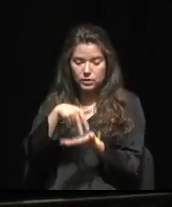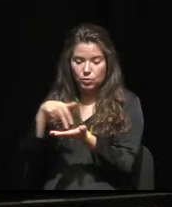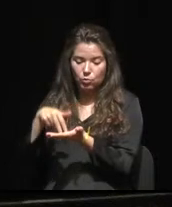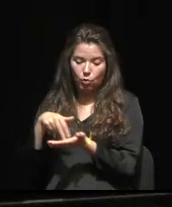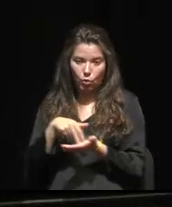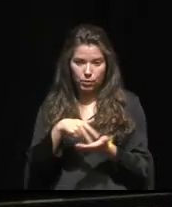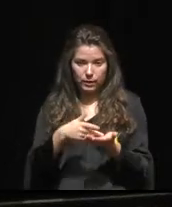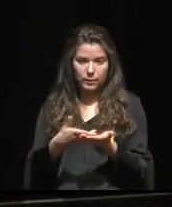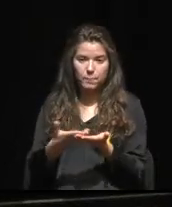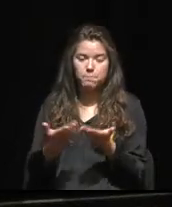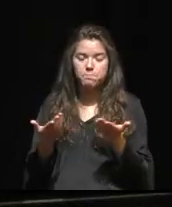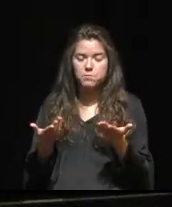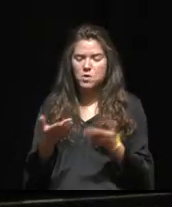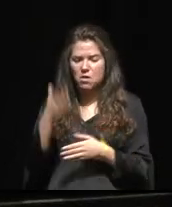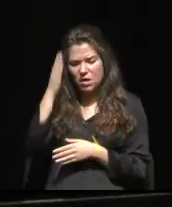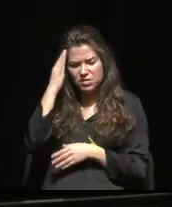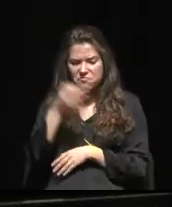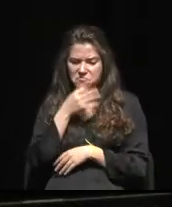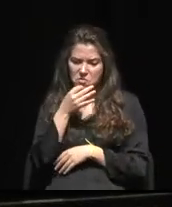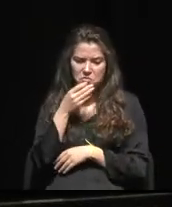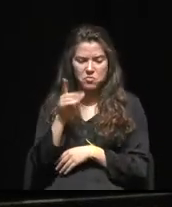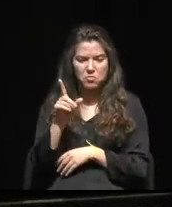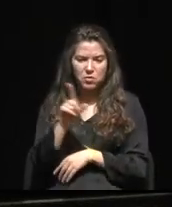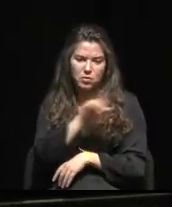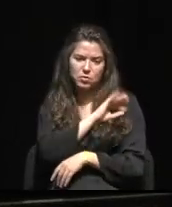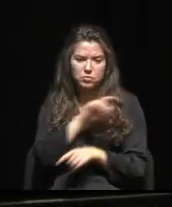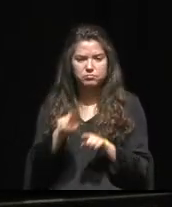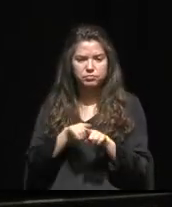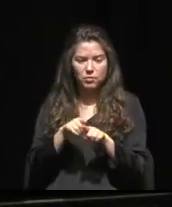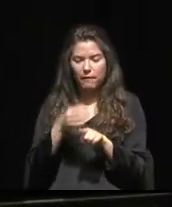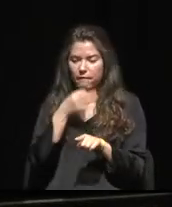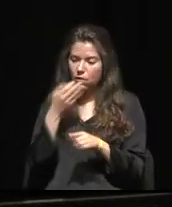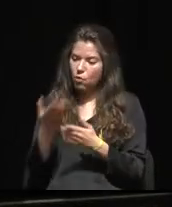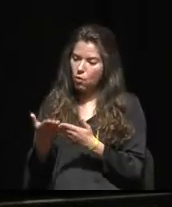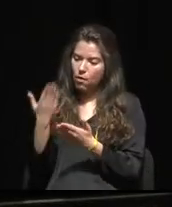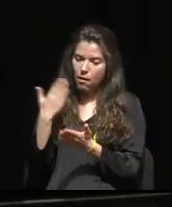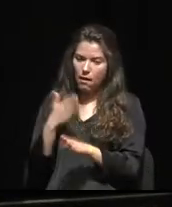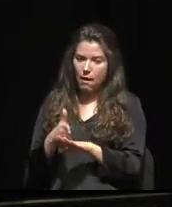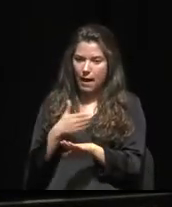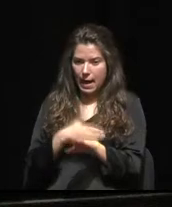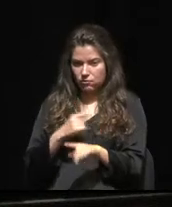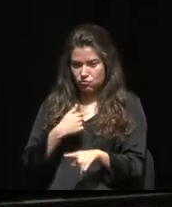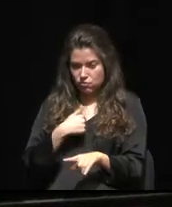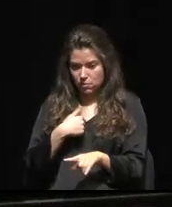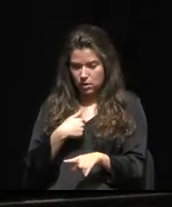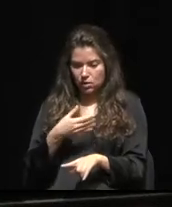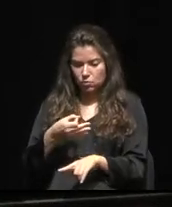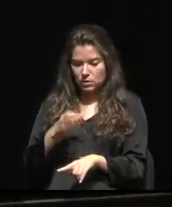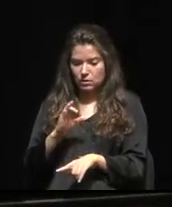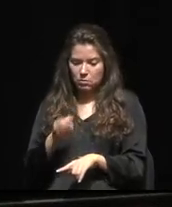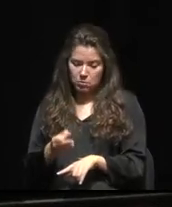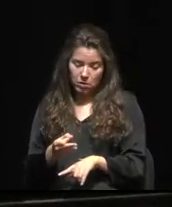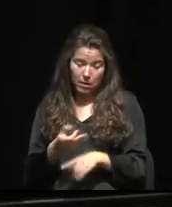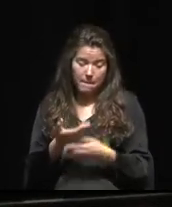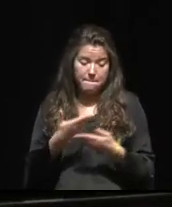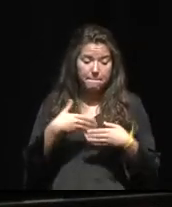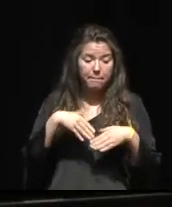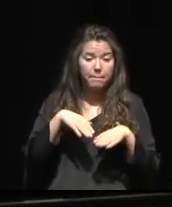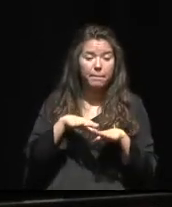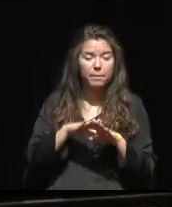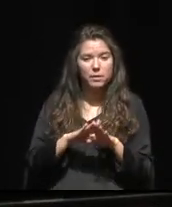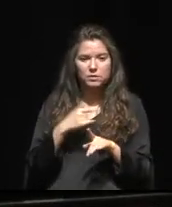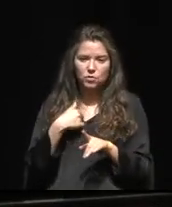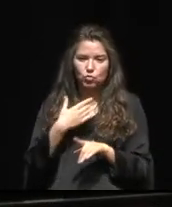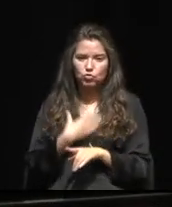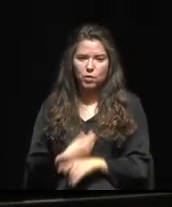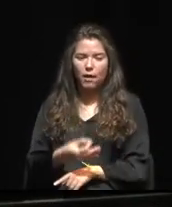penso que já bastante foi aqui Dito pelo Deputado que me antecedeu relativamente a este voto do PCP mas eu gostaria de começar a